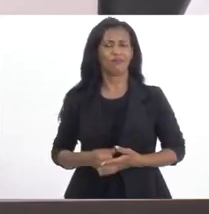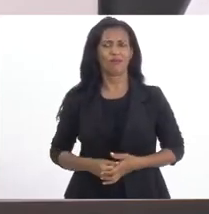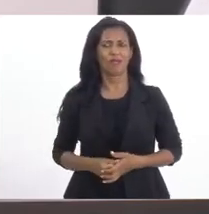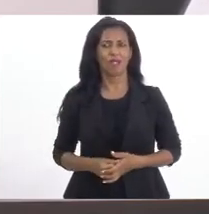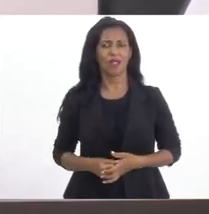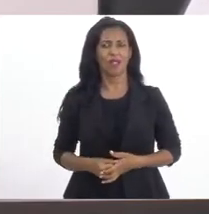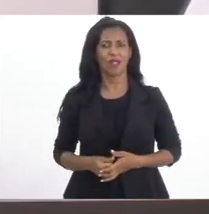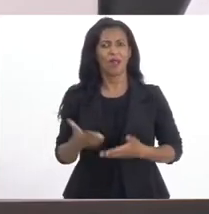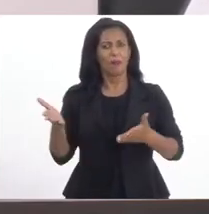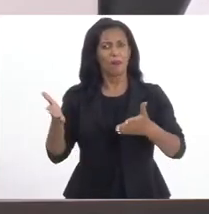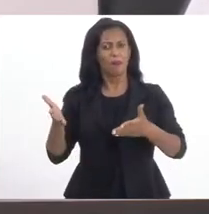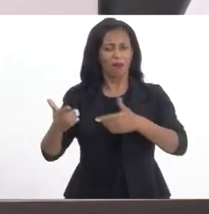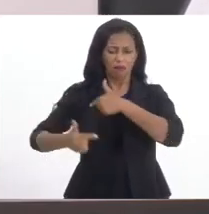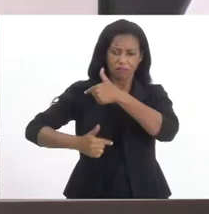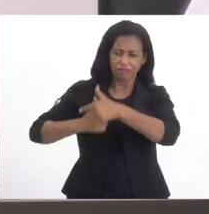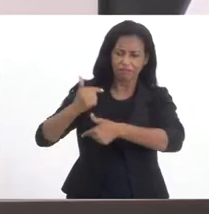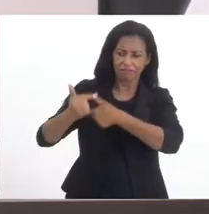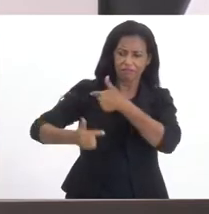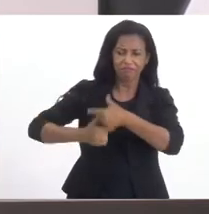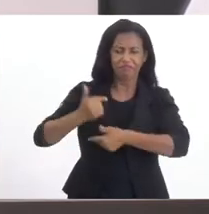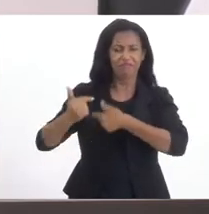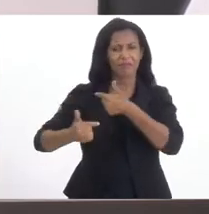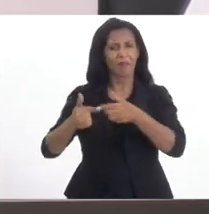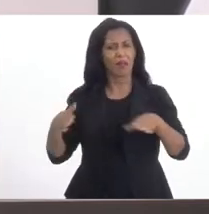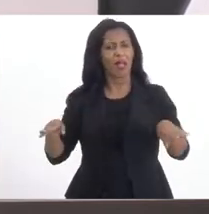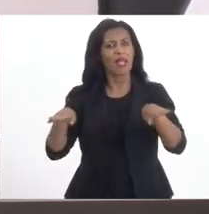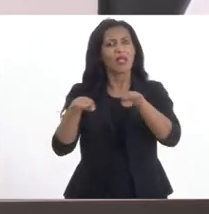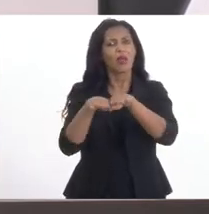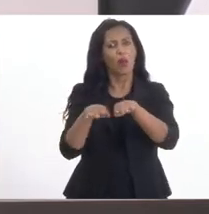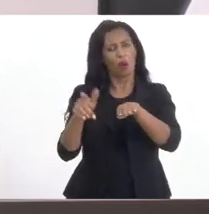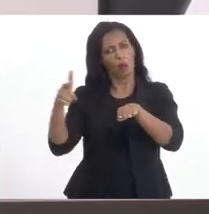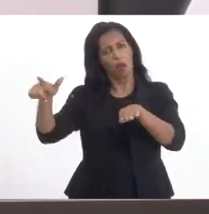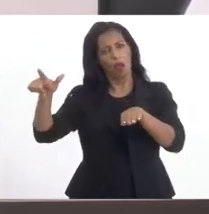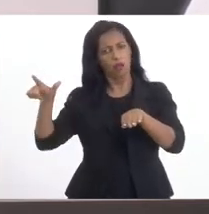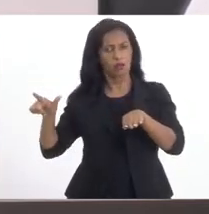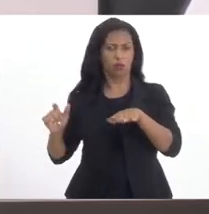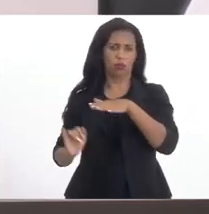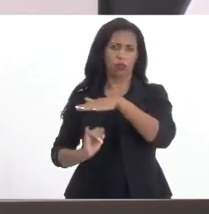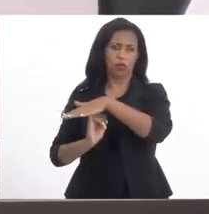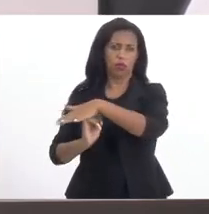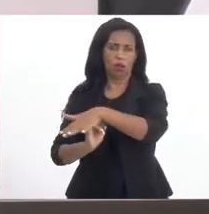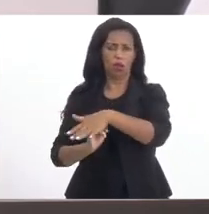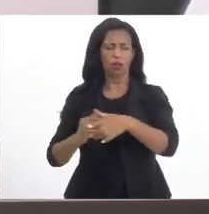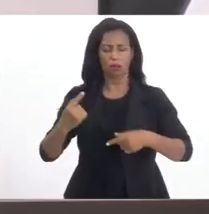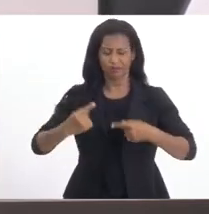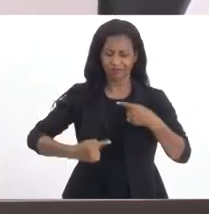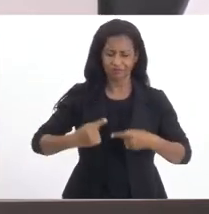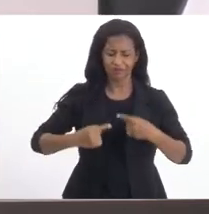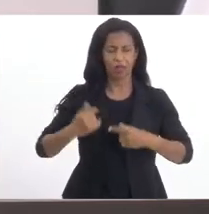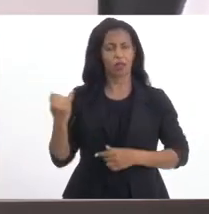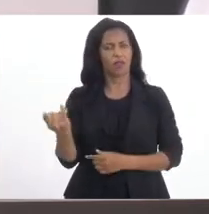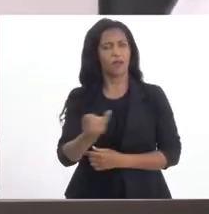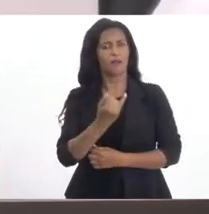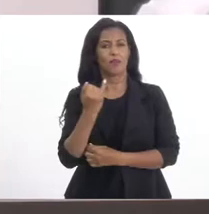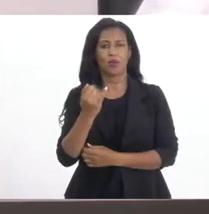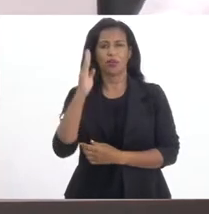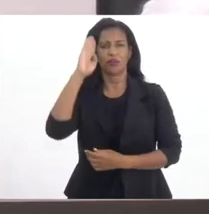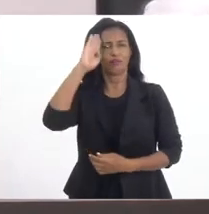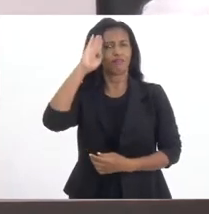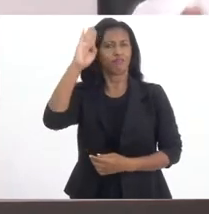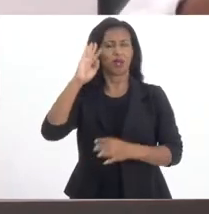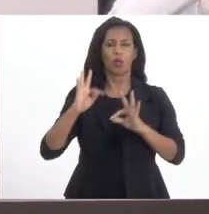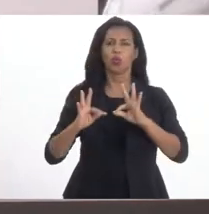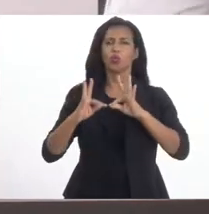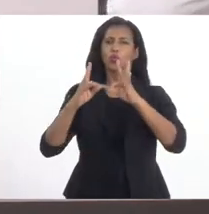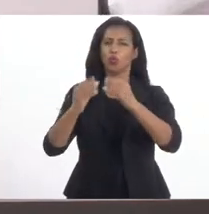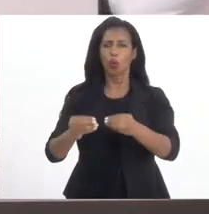para funcionar plenamente em condições similares às das outras instituições. Então, esse é um debate necessário, esse é um debate fundamental, e todas